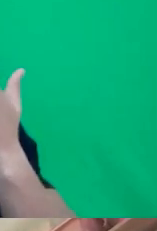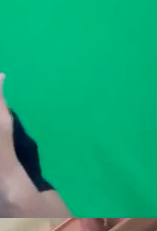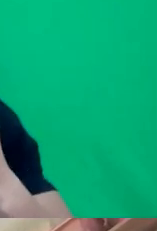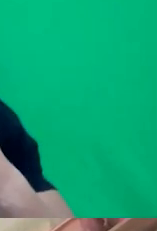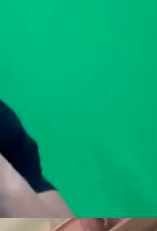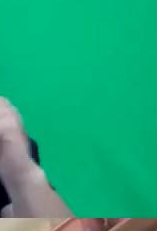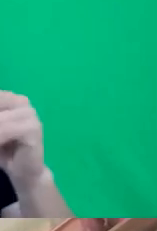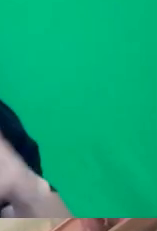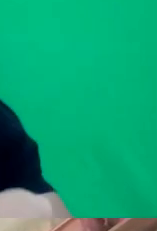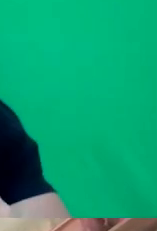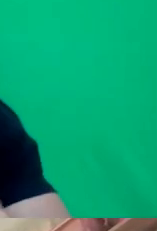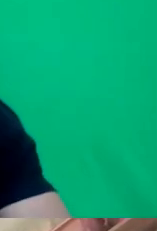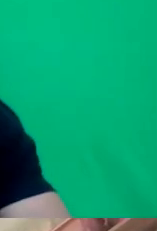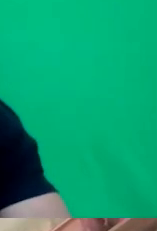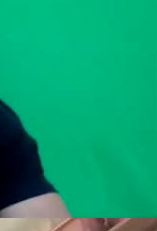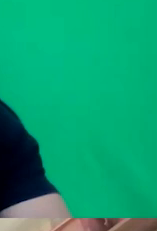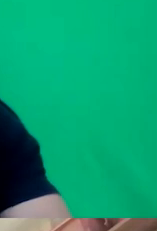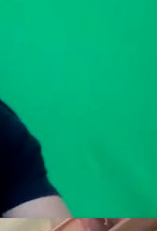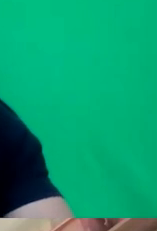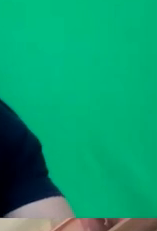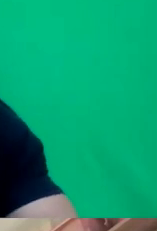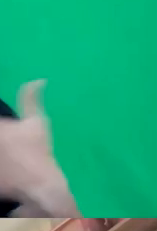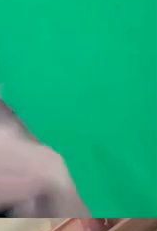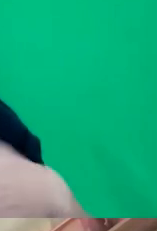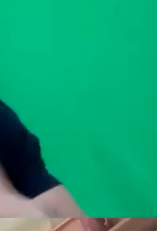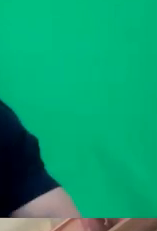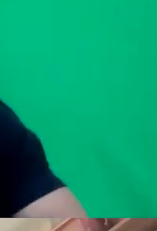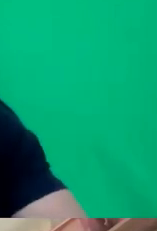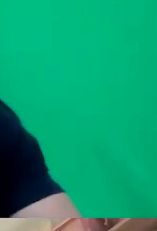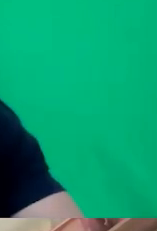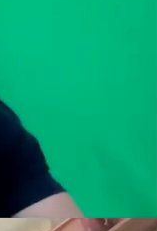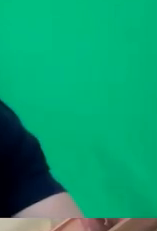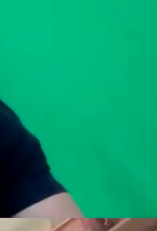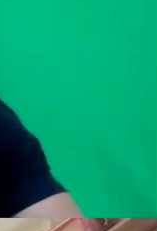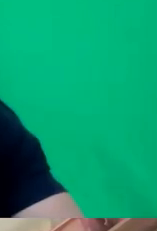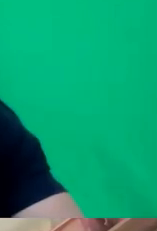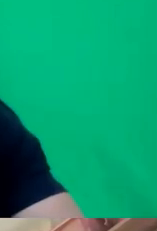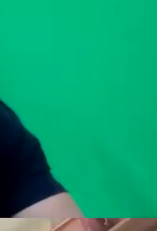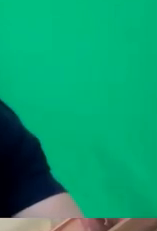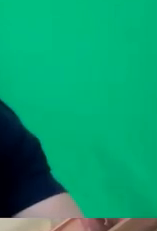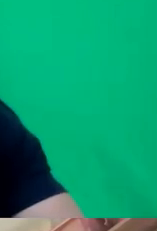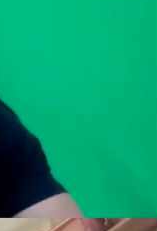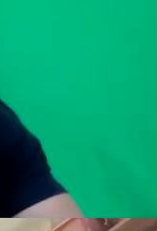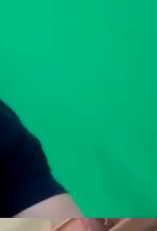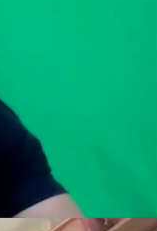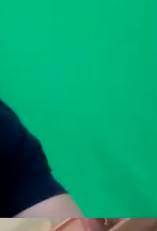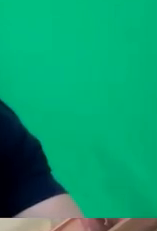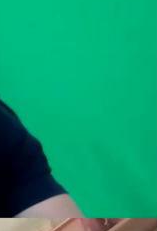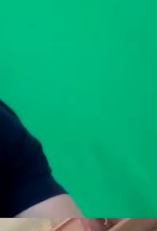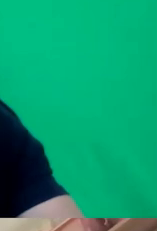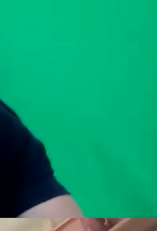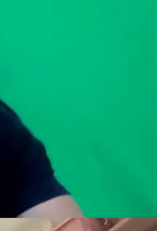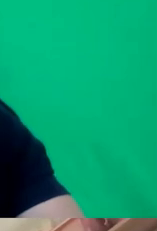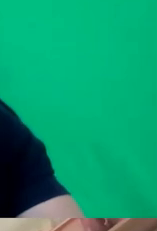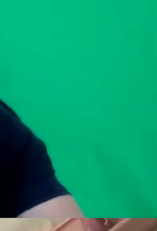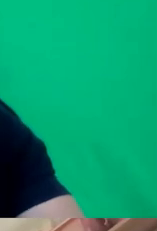tem uma influência É, básica, né? é. É, É muita viagem, né, a Danilo?